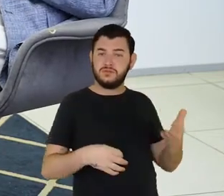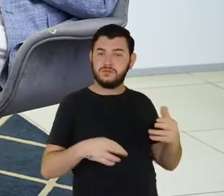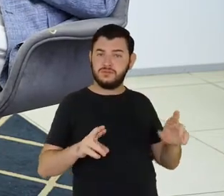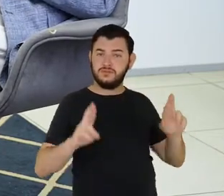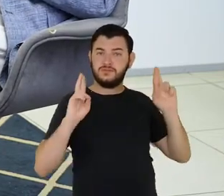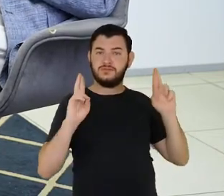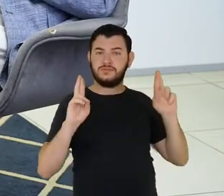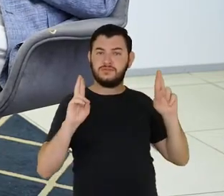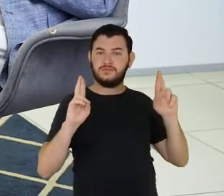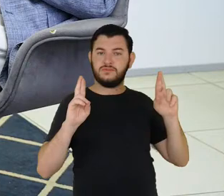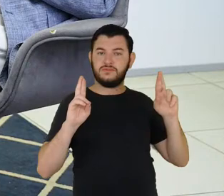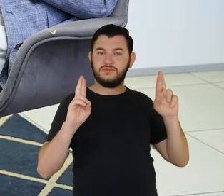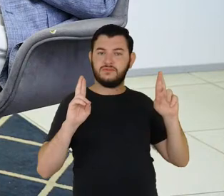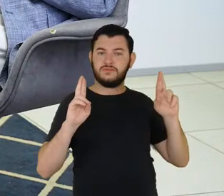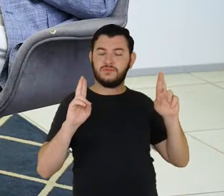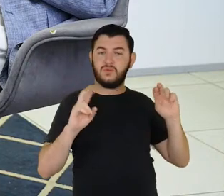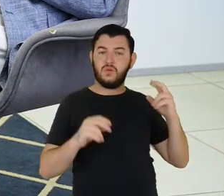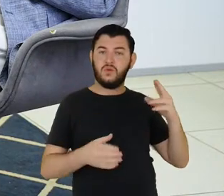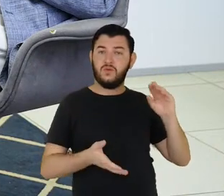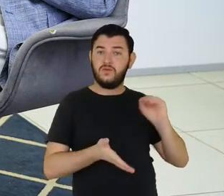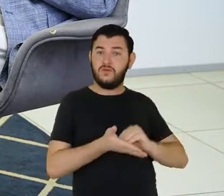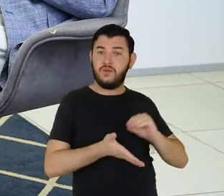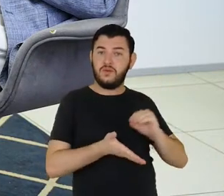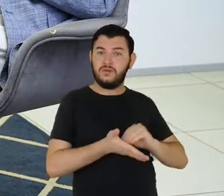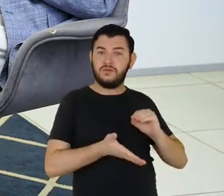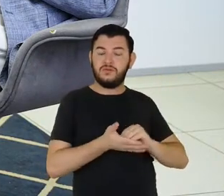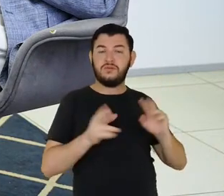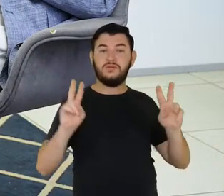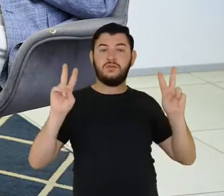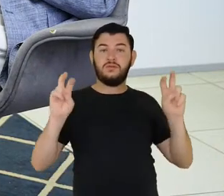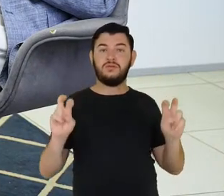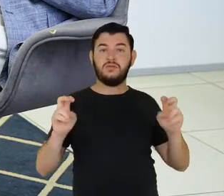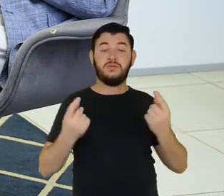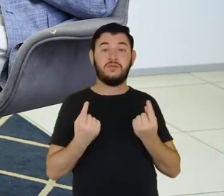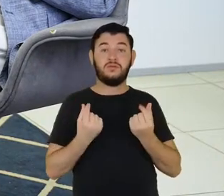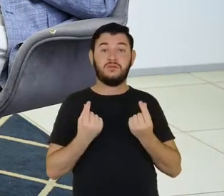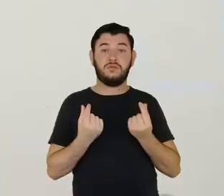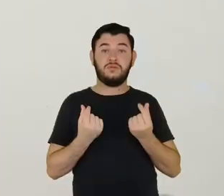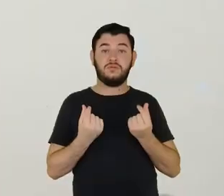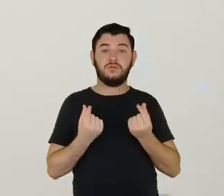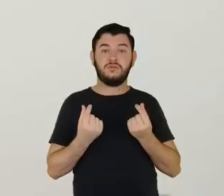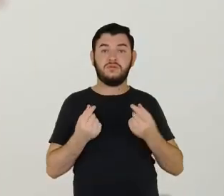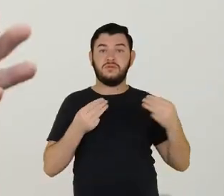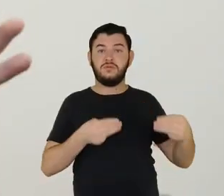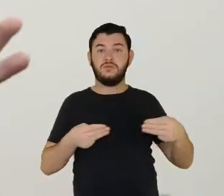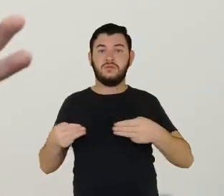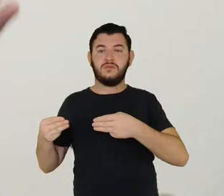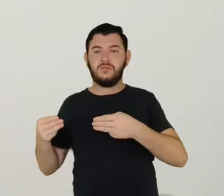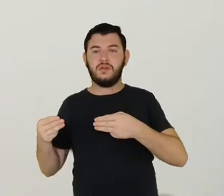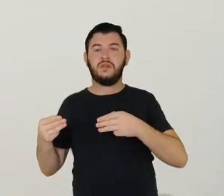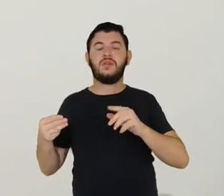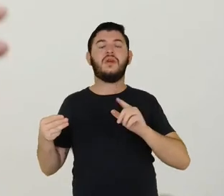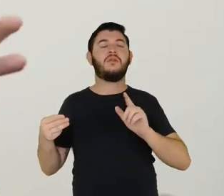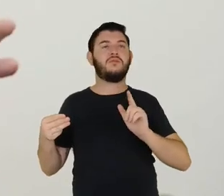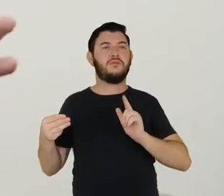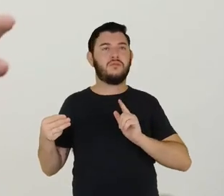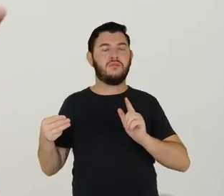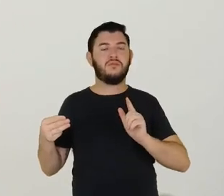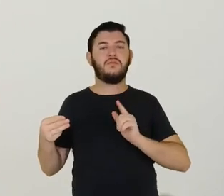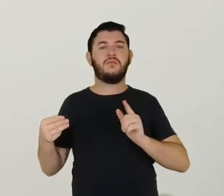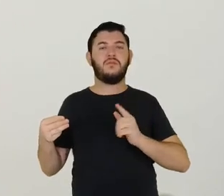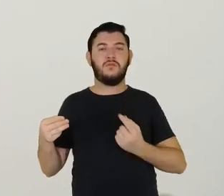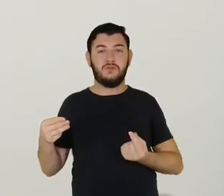em termos de dinheiro, o Ministério nunca teve tanto dinheiro na história. Juntou com a Lei Paulo Gustavo e com a Lei Aldir